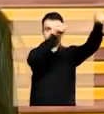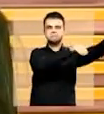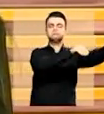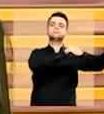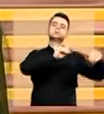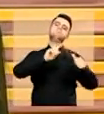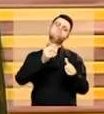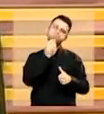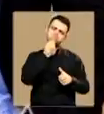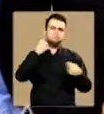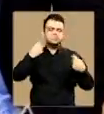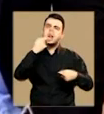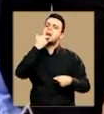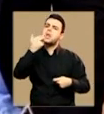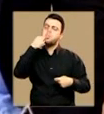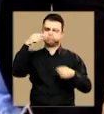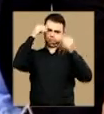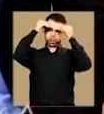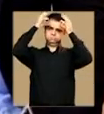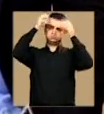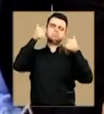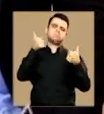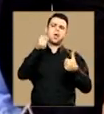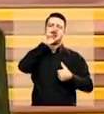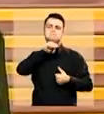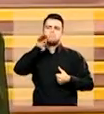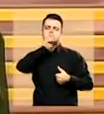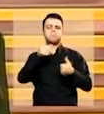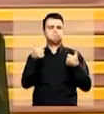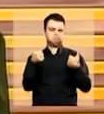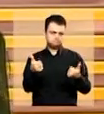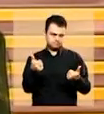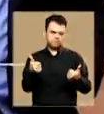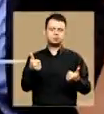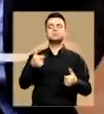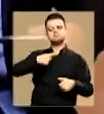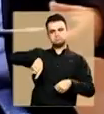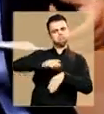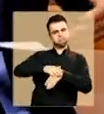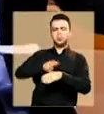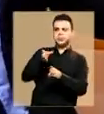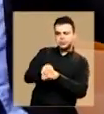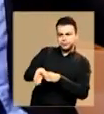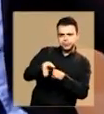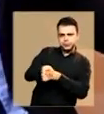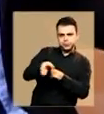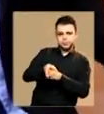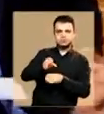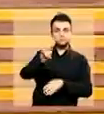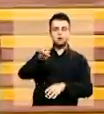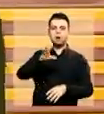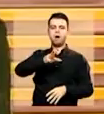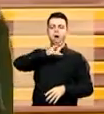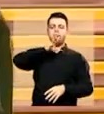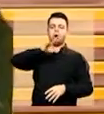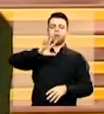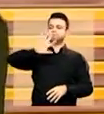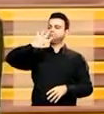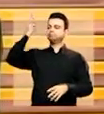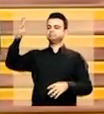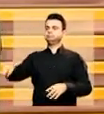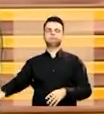idioma, vai ser mais fácil essa adaptação. Então, nós orientamos nesse sentido. Tem esse cuidado para a pessoa também não chegar lá. Não é que nem o roteiro que ele vai ter que fazer